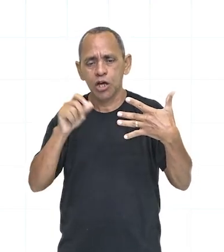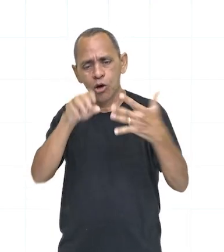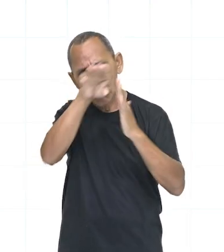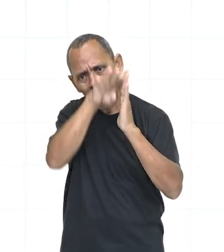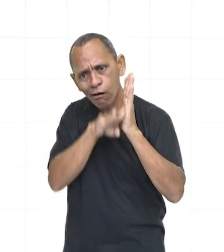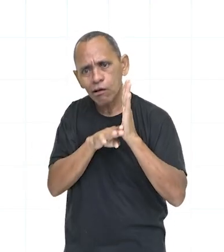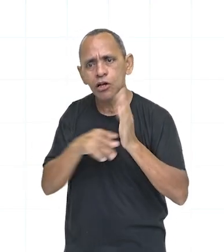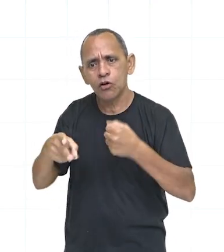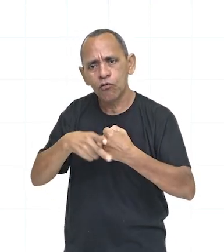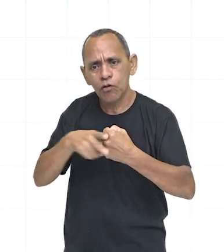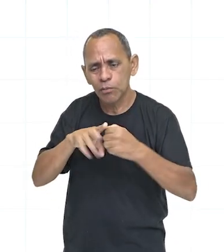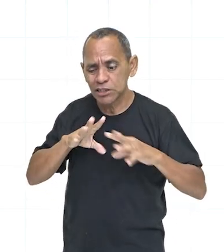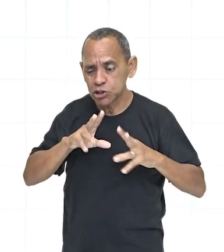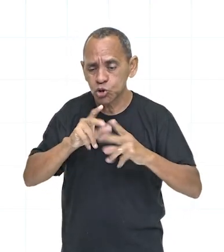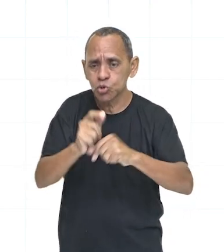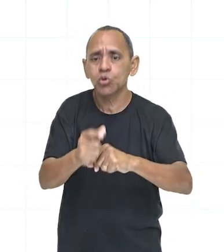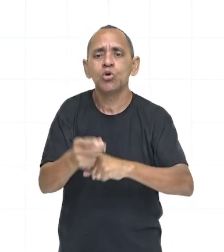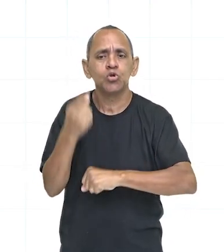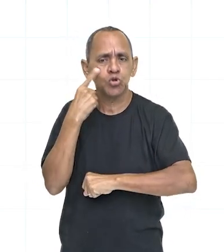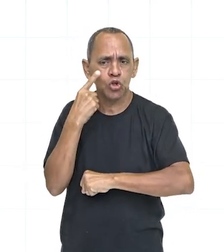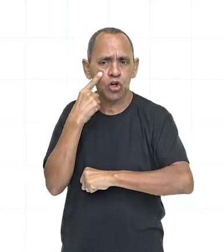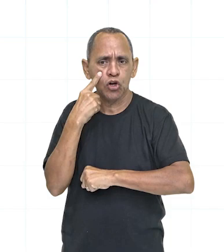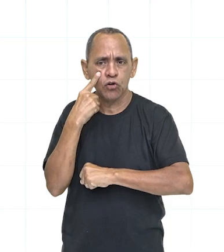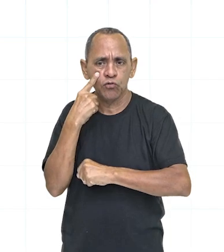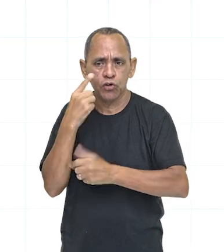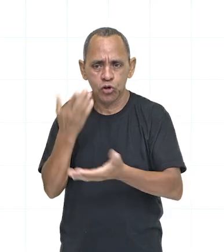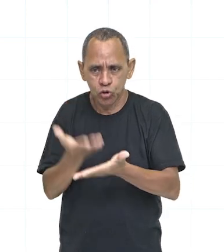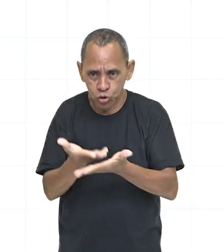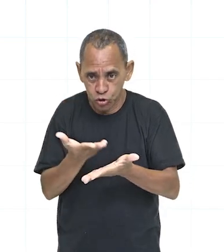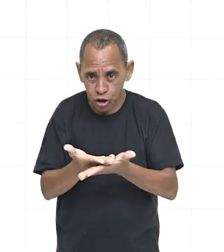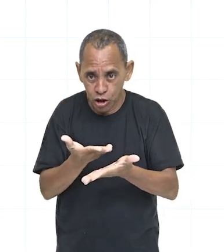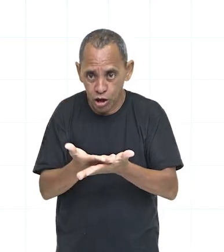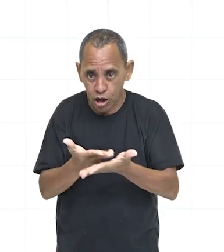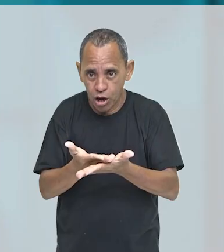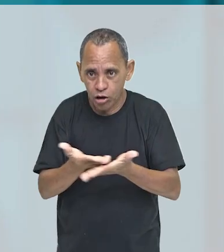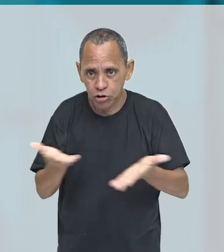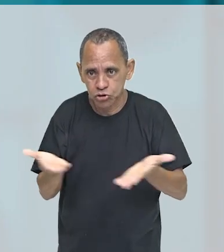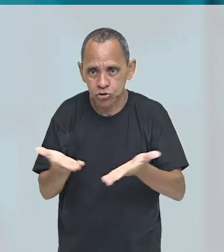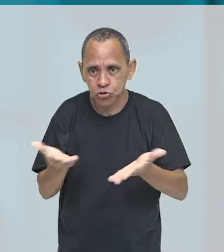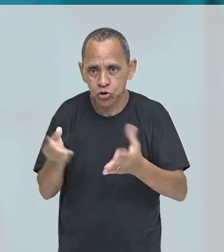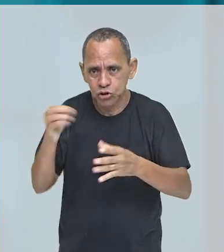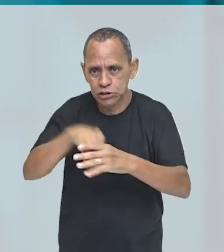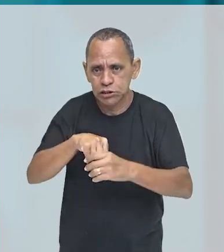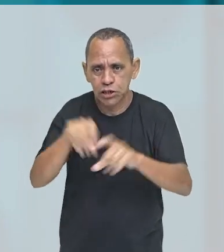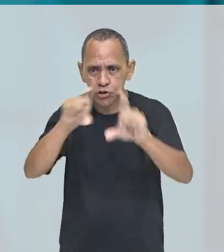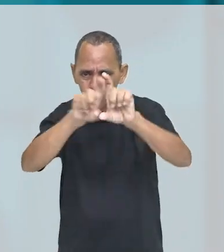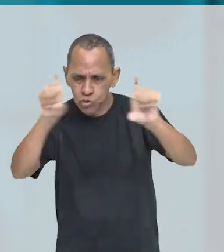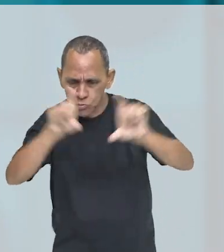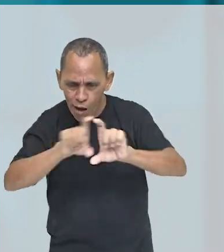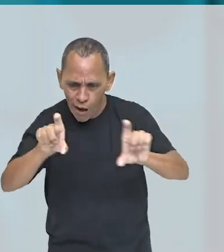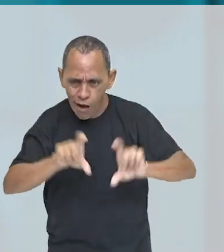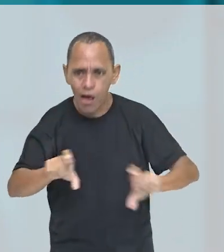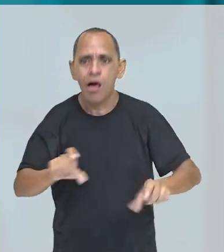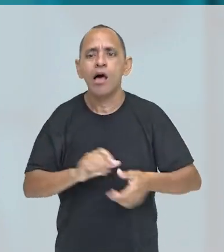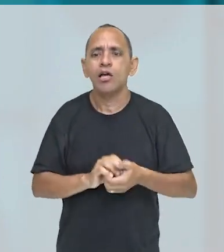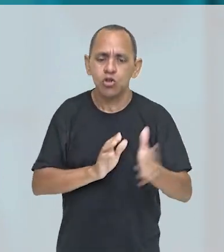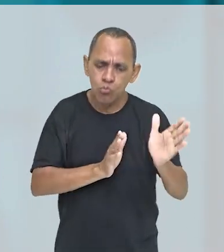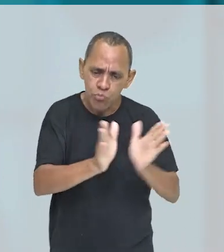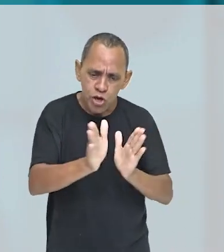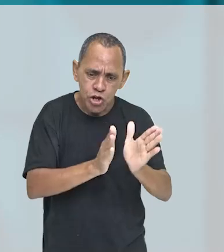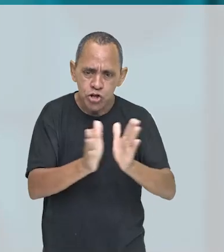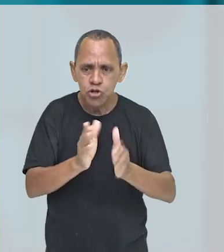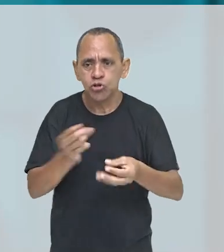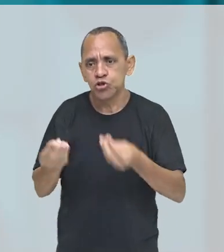lista de verbos, todos os verbos que nós vimos aí ao longo da nossa aula dentro das nossas orações, né, dentro desses períodos ali de